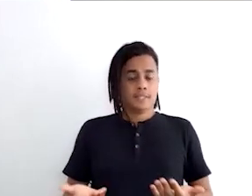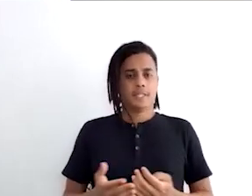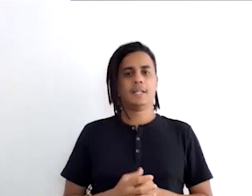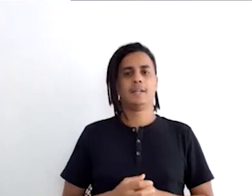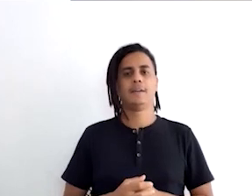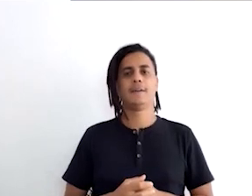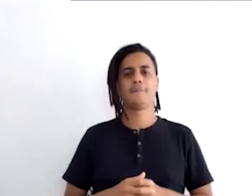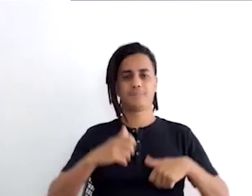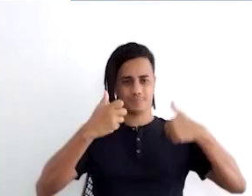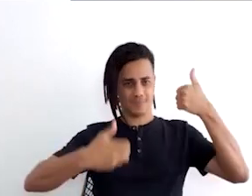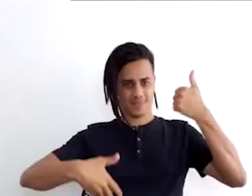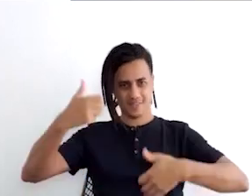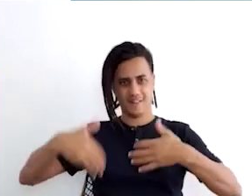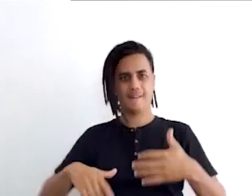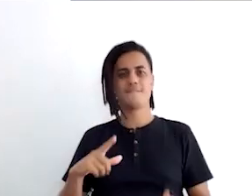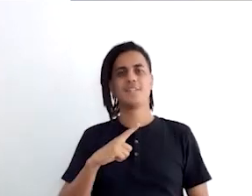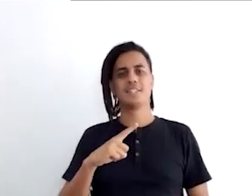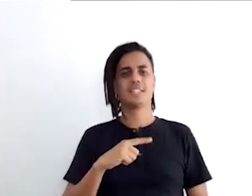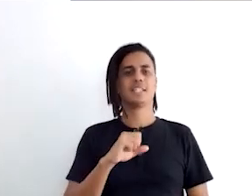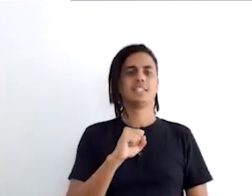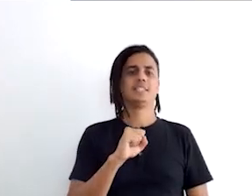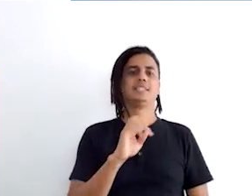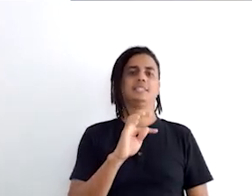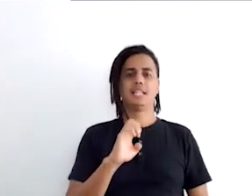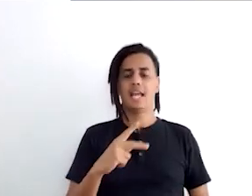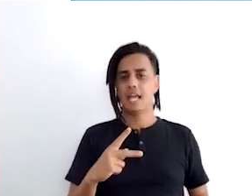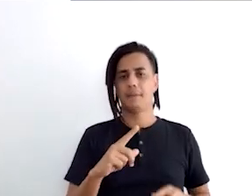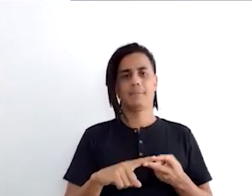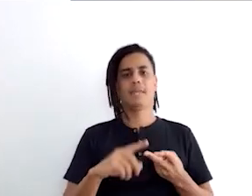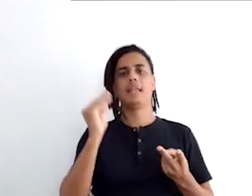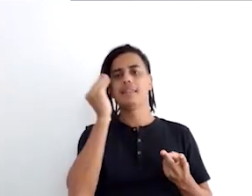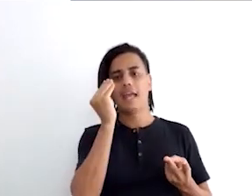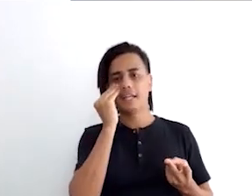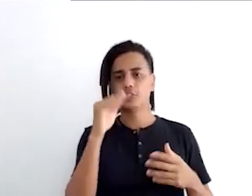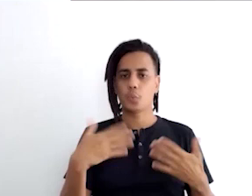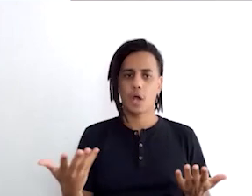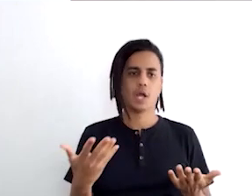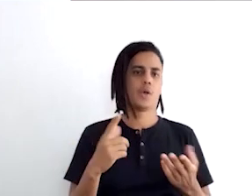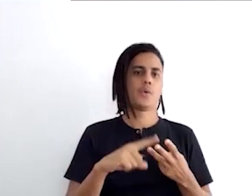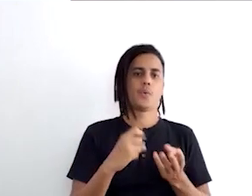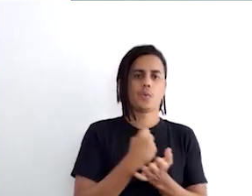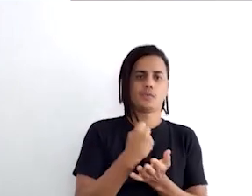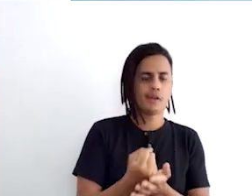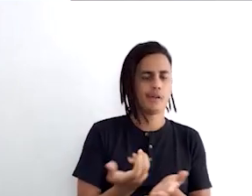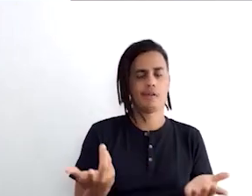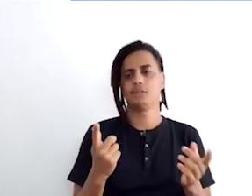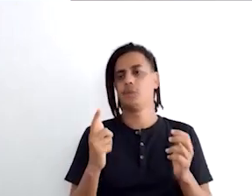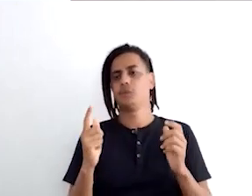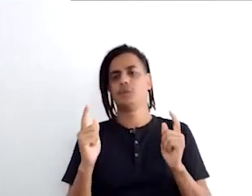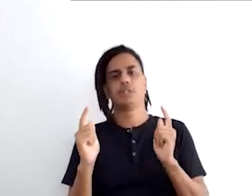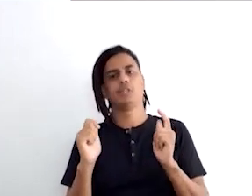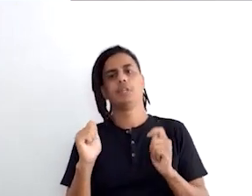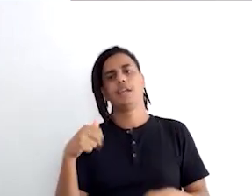a gente tem, né, que são os steps de build, os testes que a gente realiza, que pode ser teste de contrato, integração, end-to-end, a gente tem o deploy,